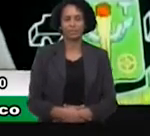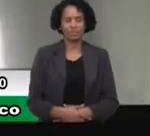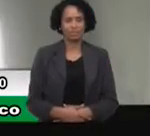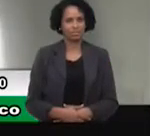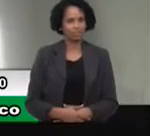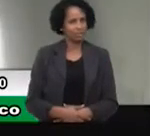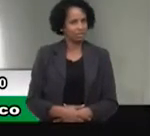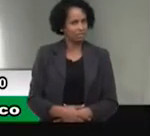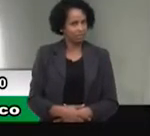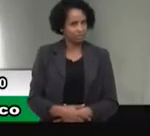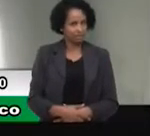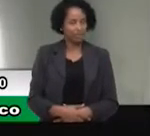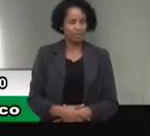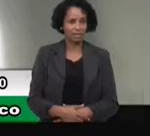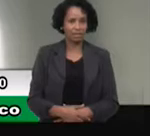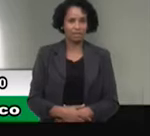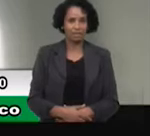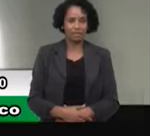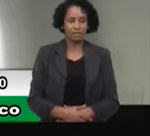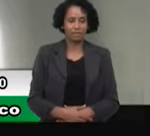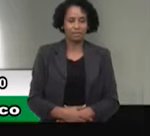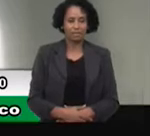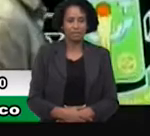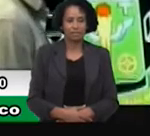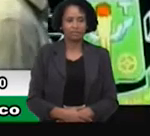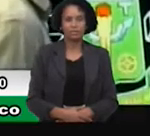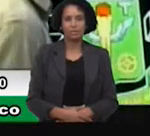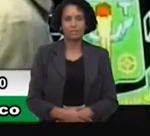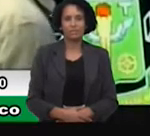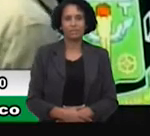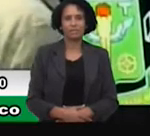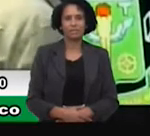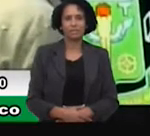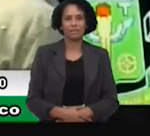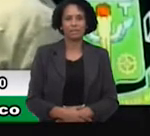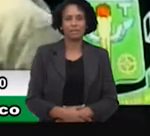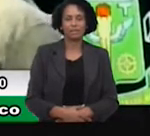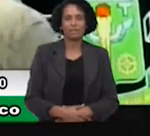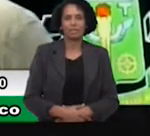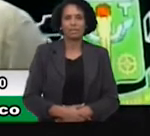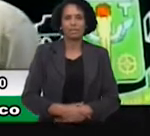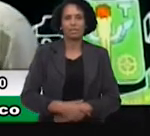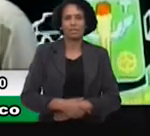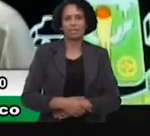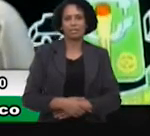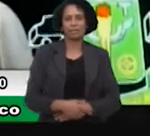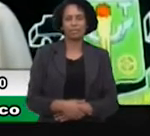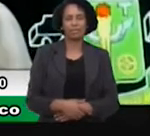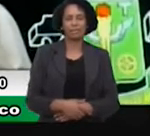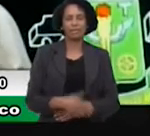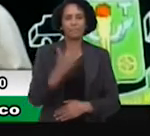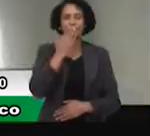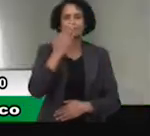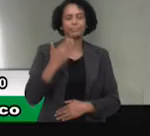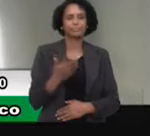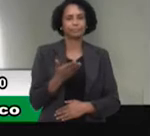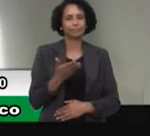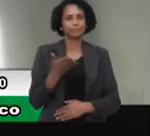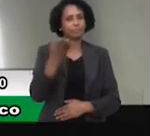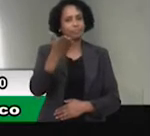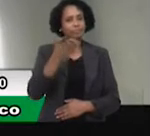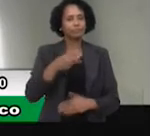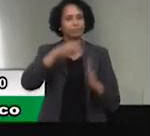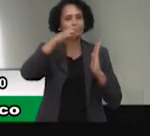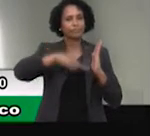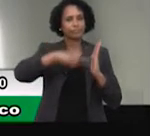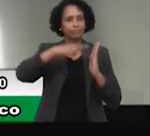No caso aí, a emenda já incorpora, né? Não vota de novo. E ainda, não. Vou solicitar a Vossa Excelência que faça a leitura da emenda